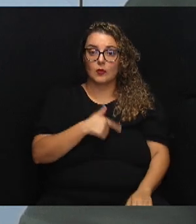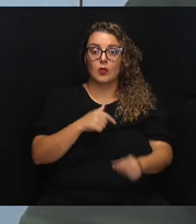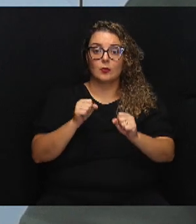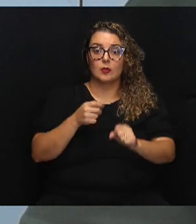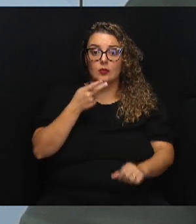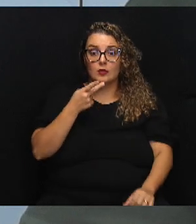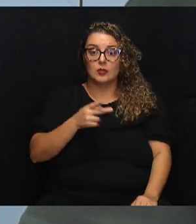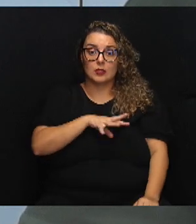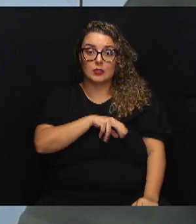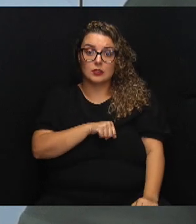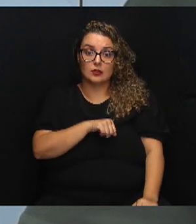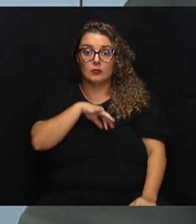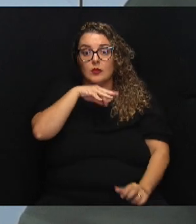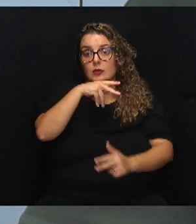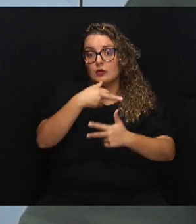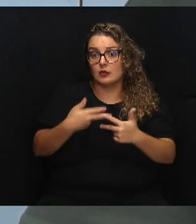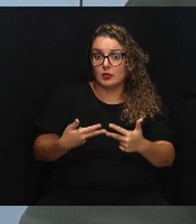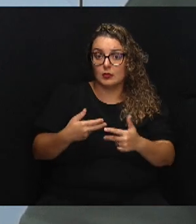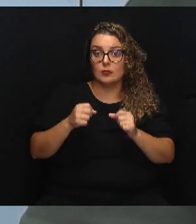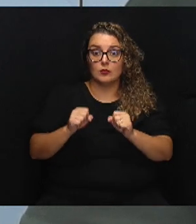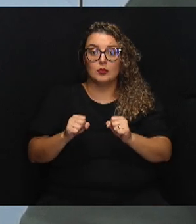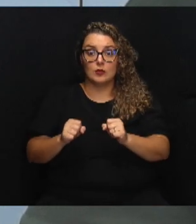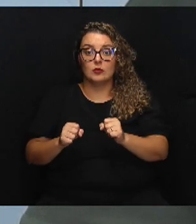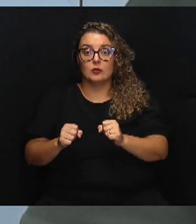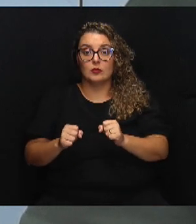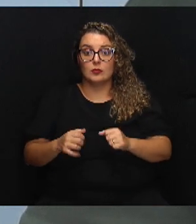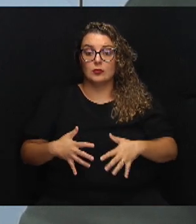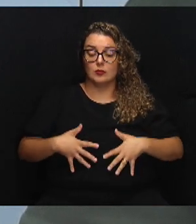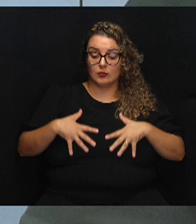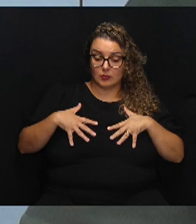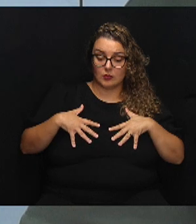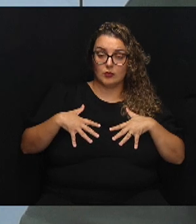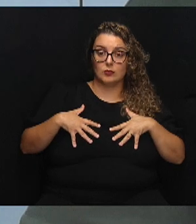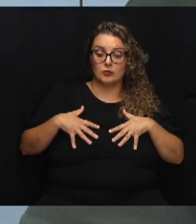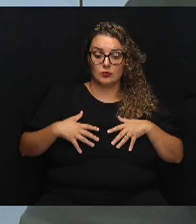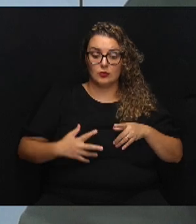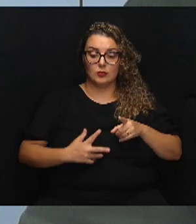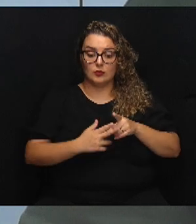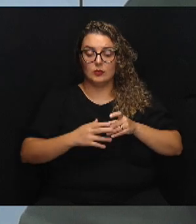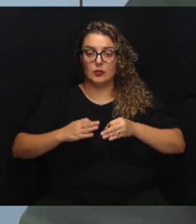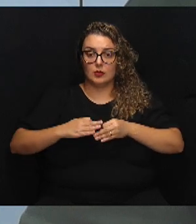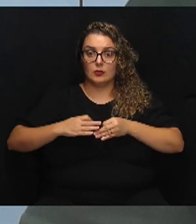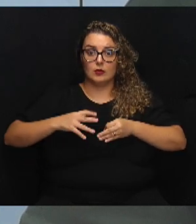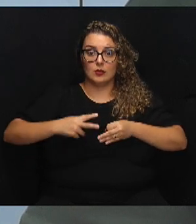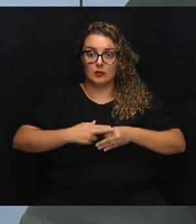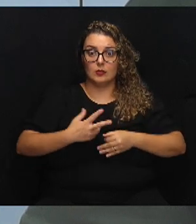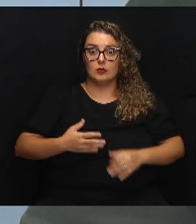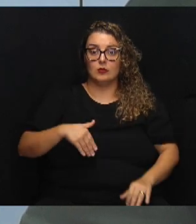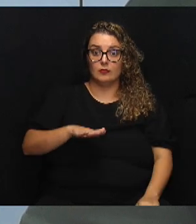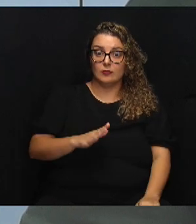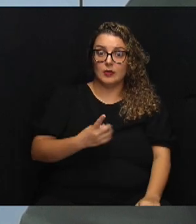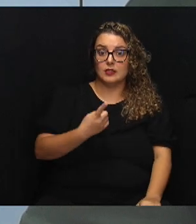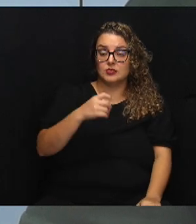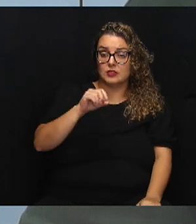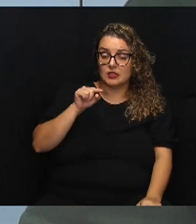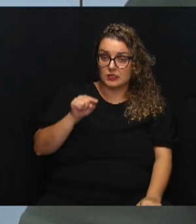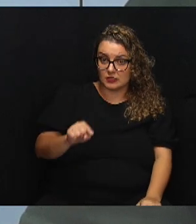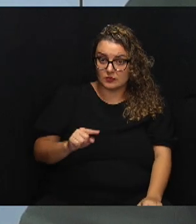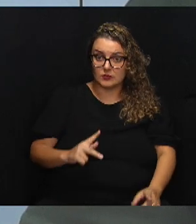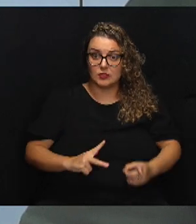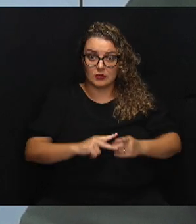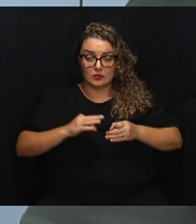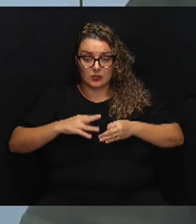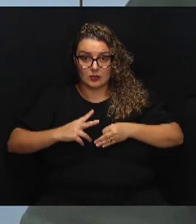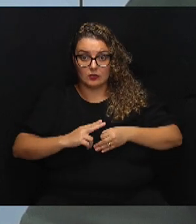SAMU animal, nós podemos falar hoje com muito orgulho do Castramóvel, que faz mais de 10 mil castrações por ano aqui no